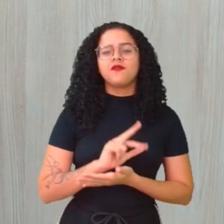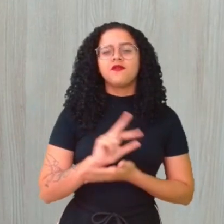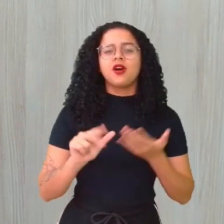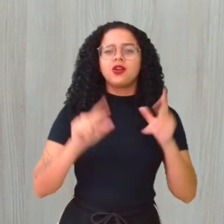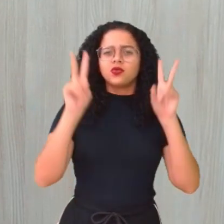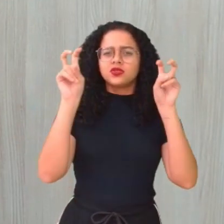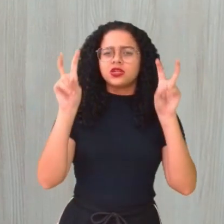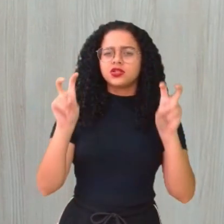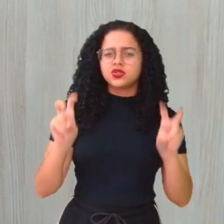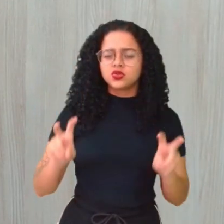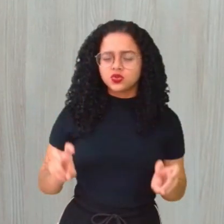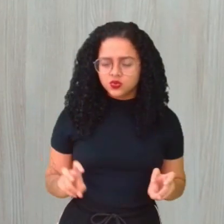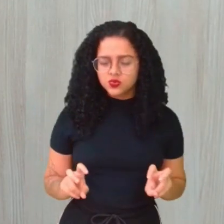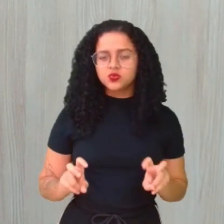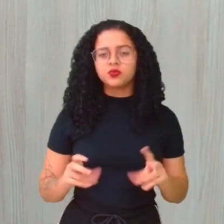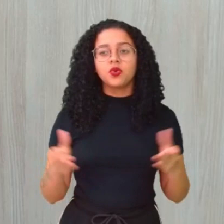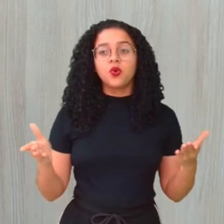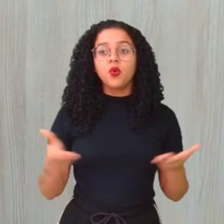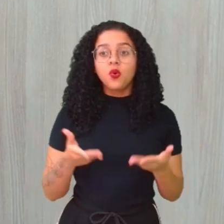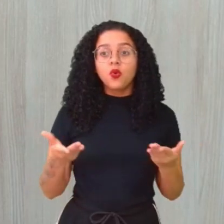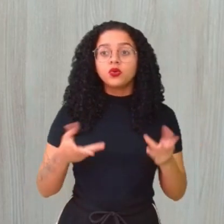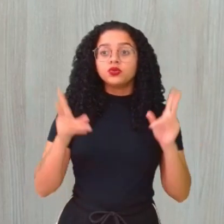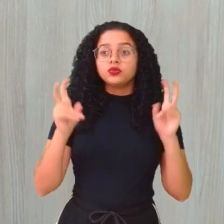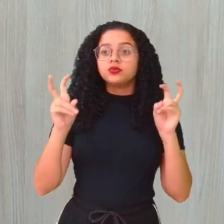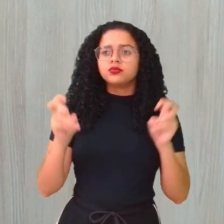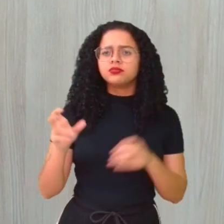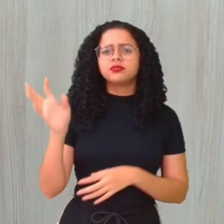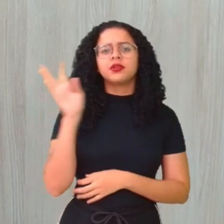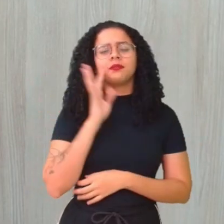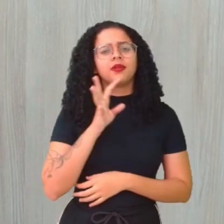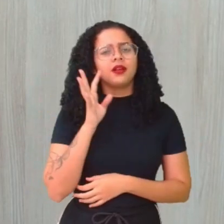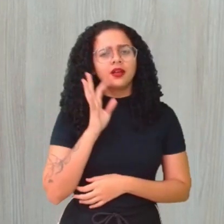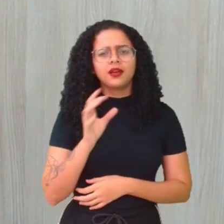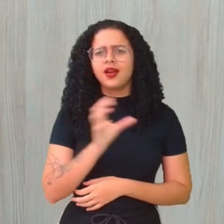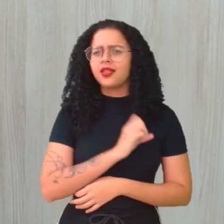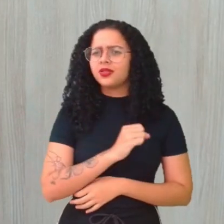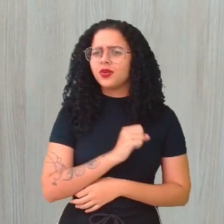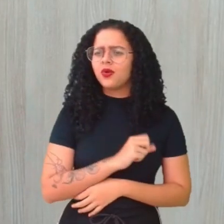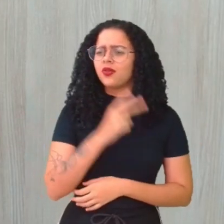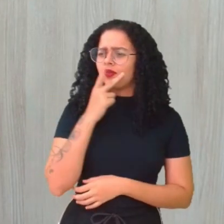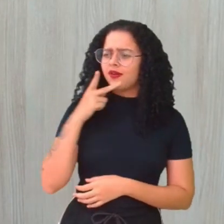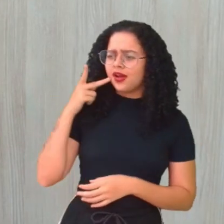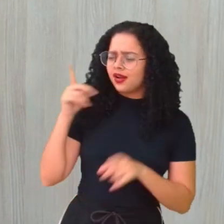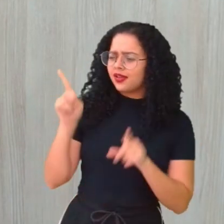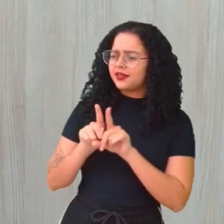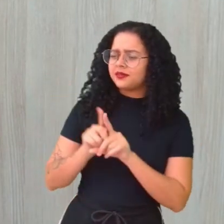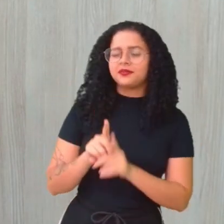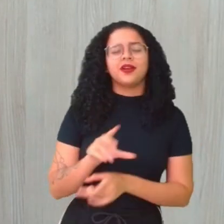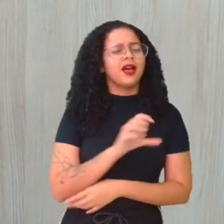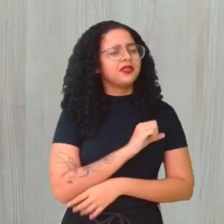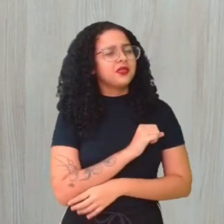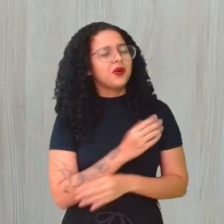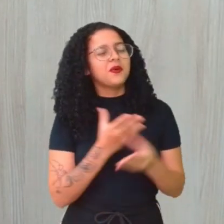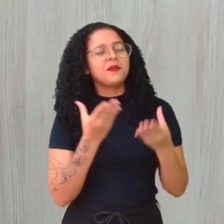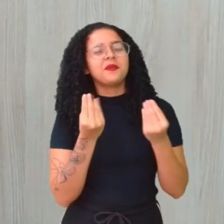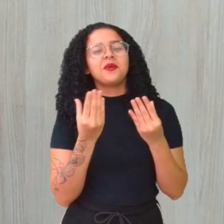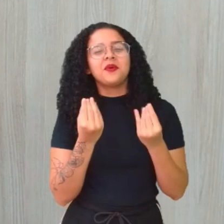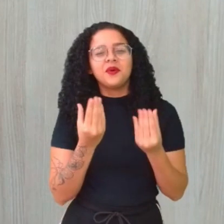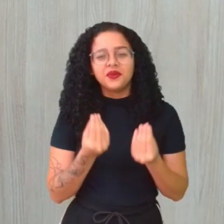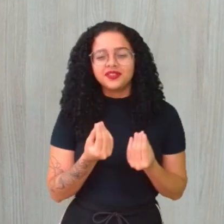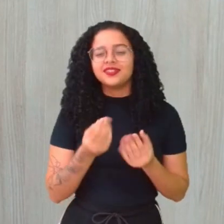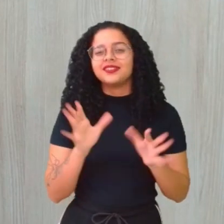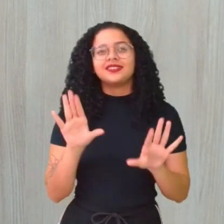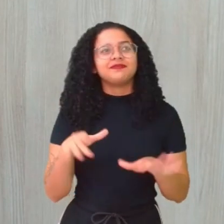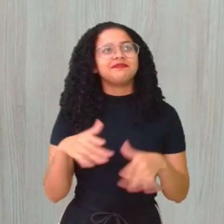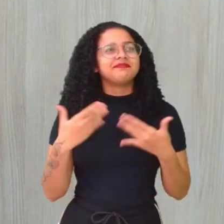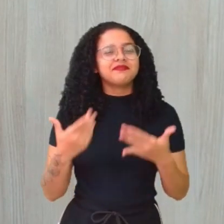temas enorme, né, Carla? E hoje um tema super legal, eu adoro, e Carla também, né? Muito, adoro bastante. E, minha